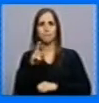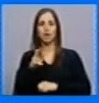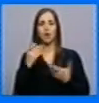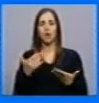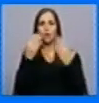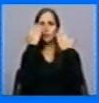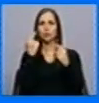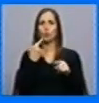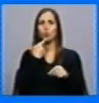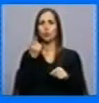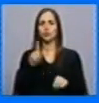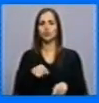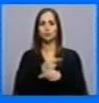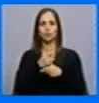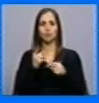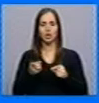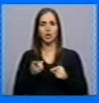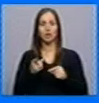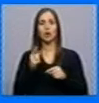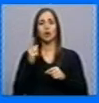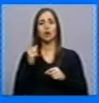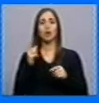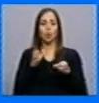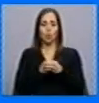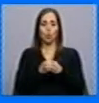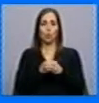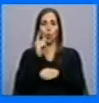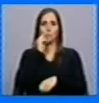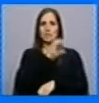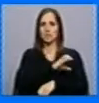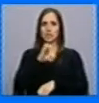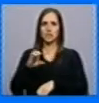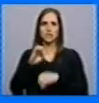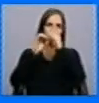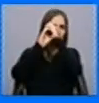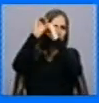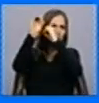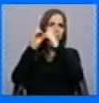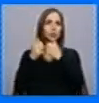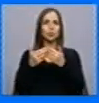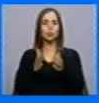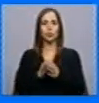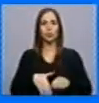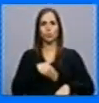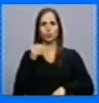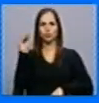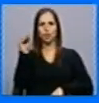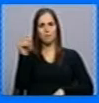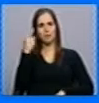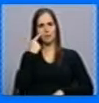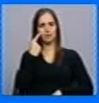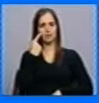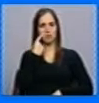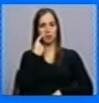notícia porque houve um conjunto de astrónomos e um conjunto de telescópios a nível mundial que alertou para que